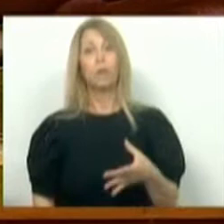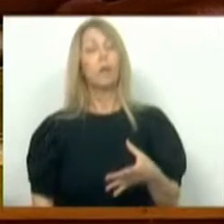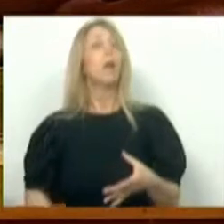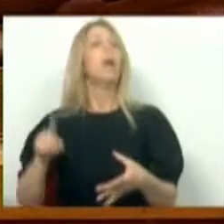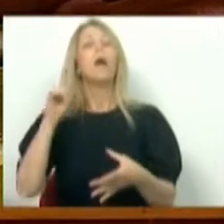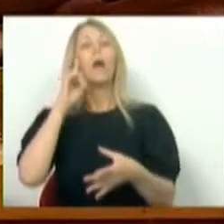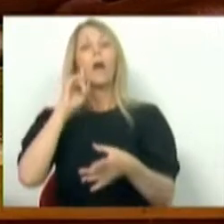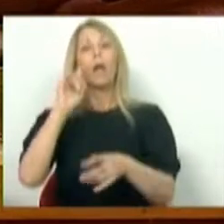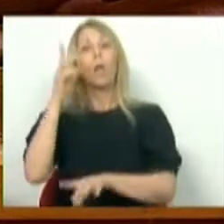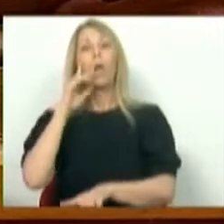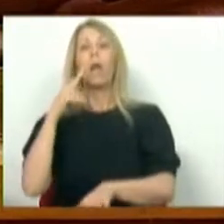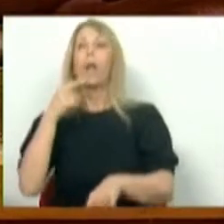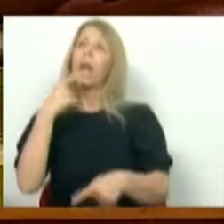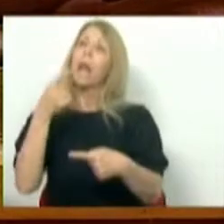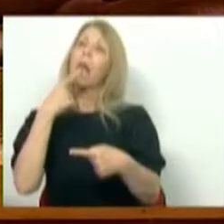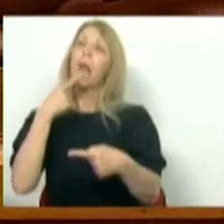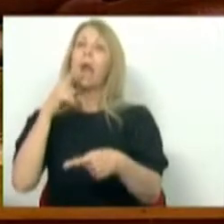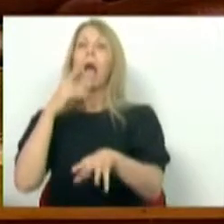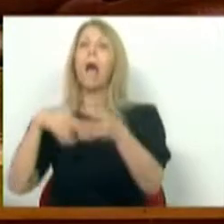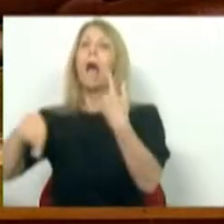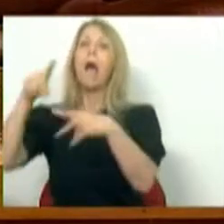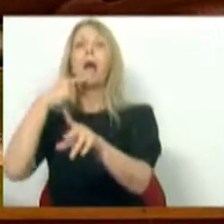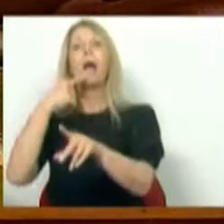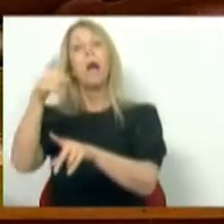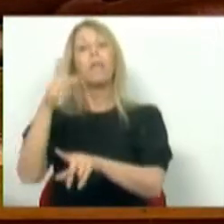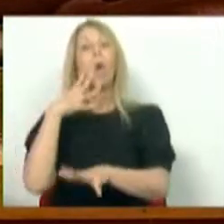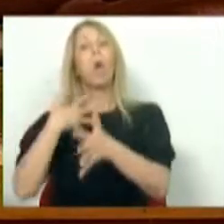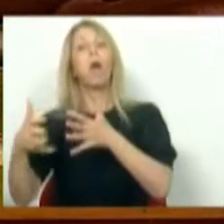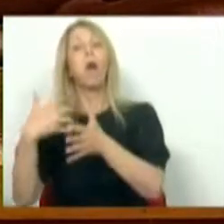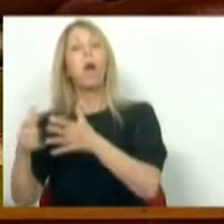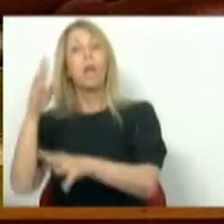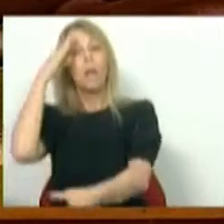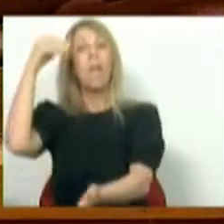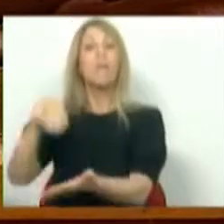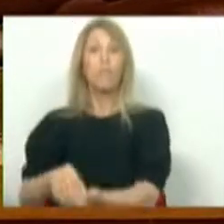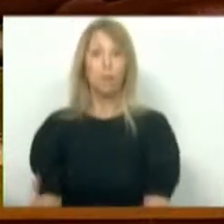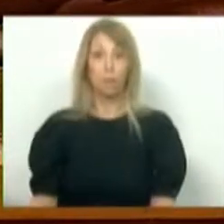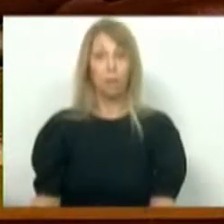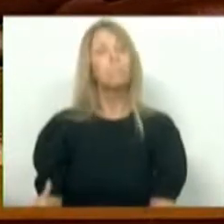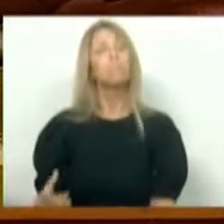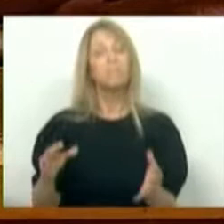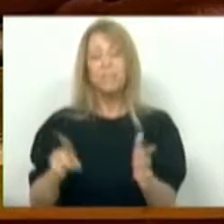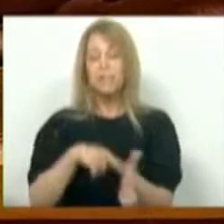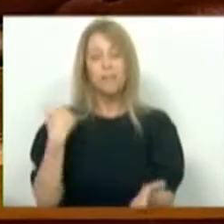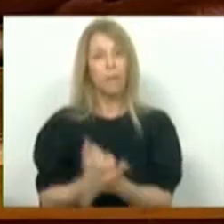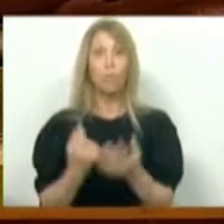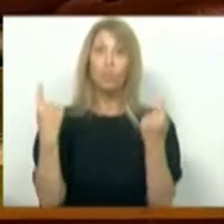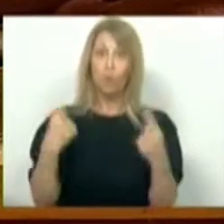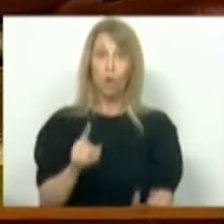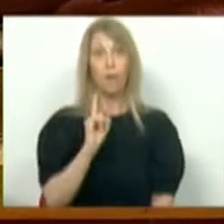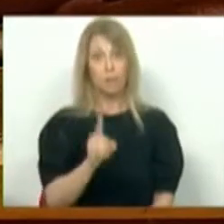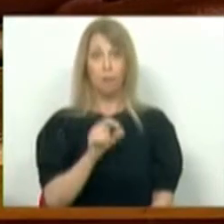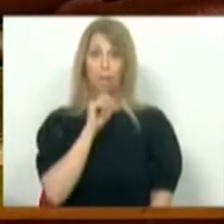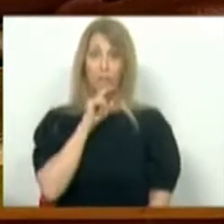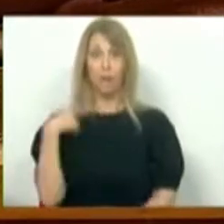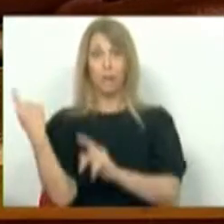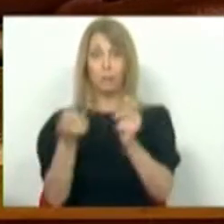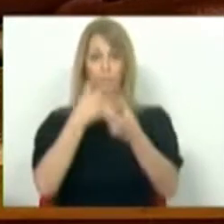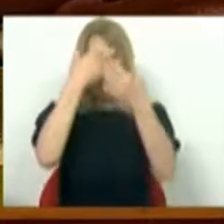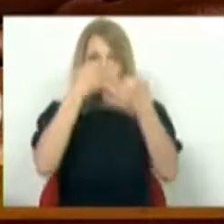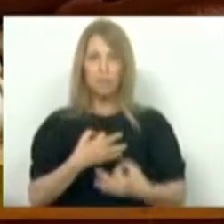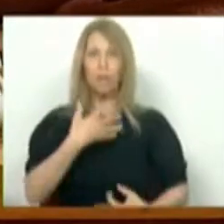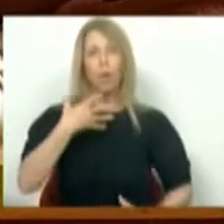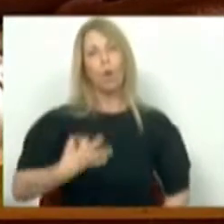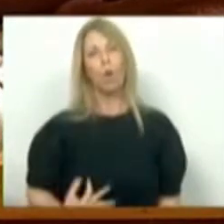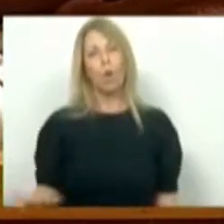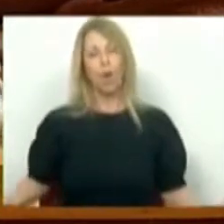E só assim será possível fazer um debate sério e honesto. Afirma o Chega nesta prova de vida